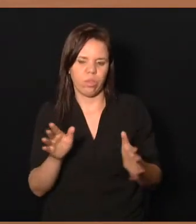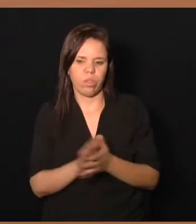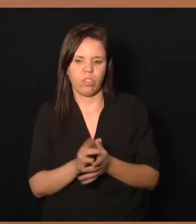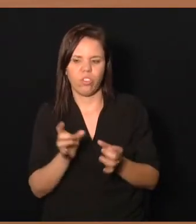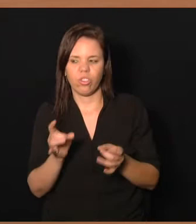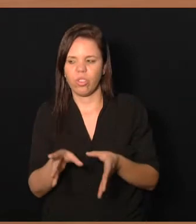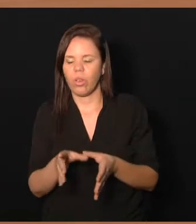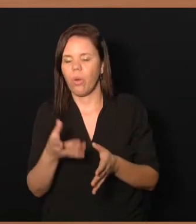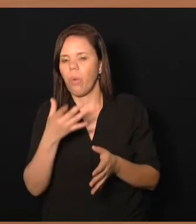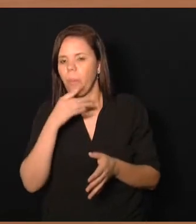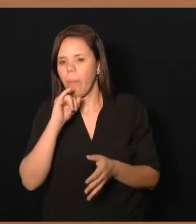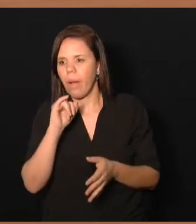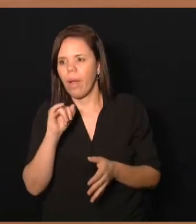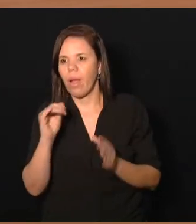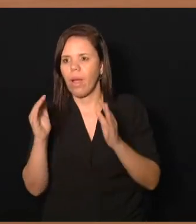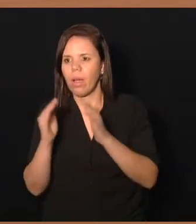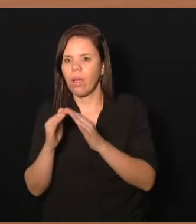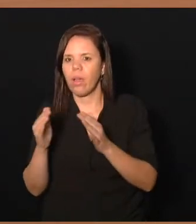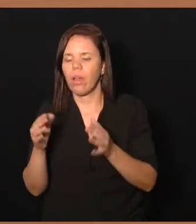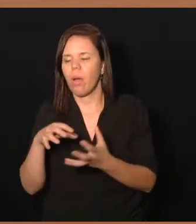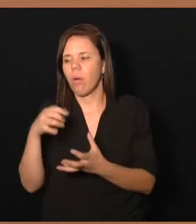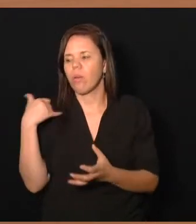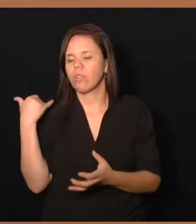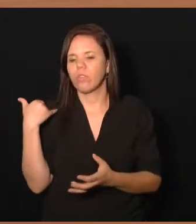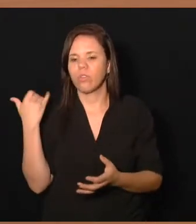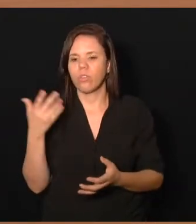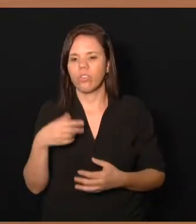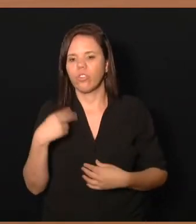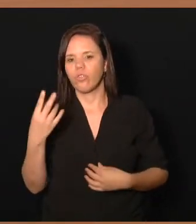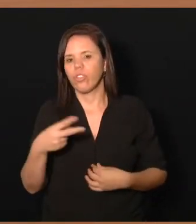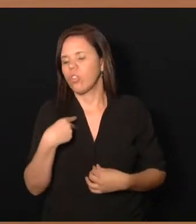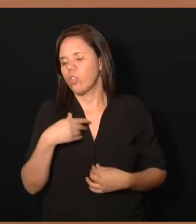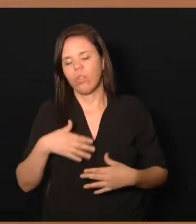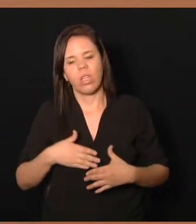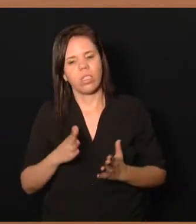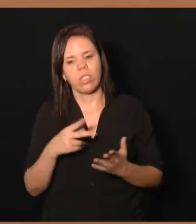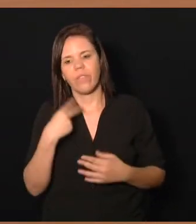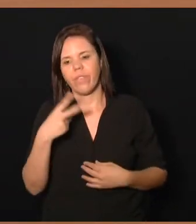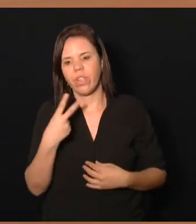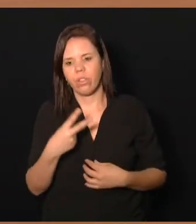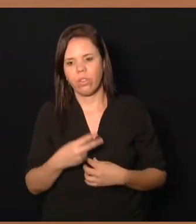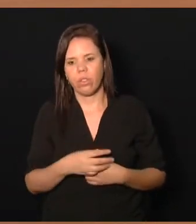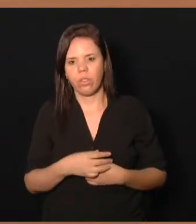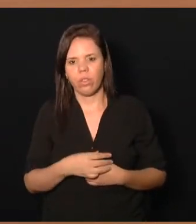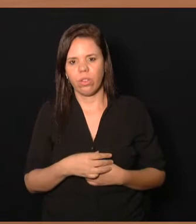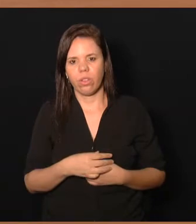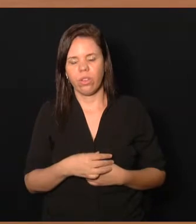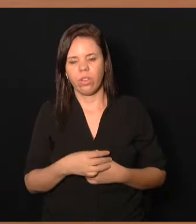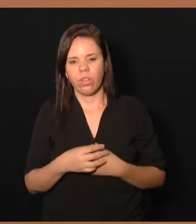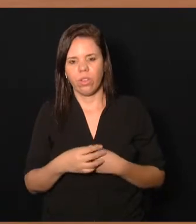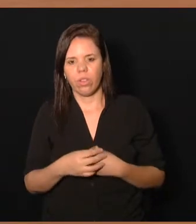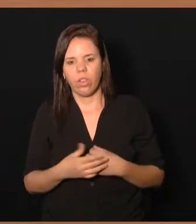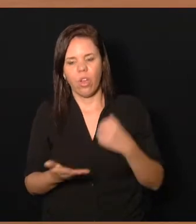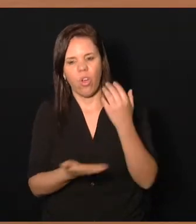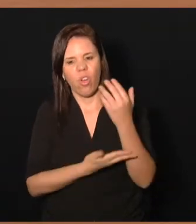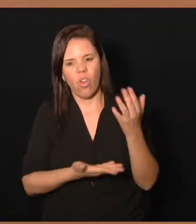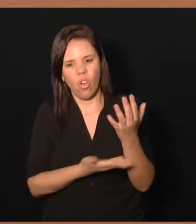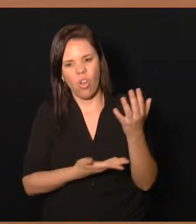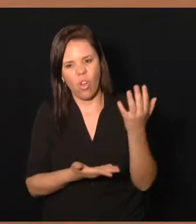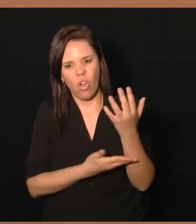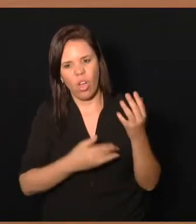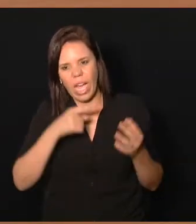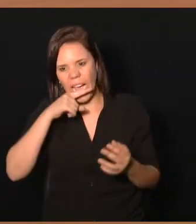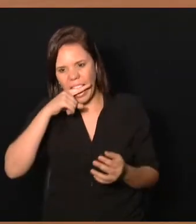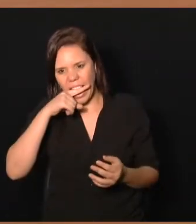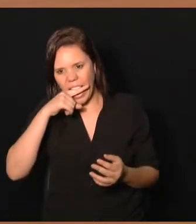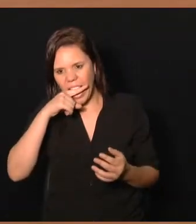idoso. Não é porque eu sou vereador, eu não nasci vereador. Eu cortei cana e caipicana na usina açucareira Paredão. E